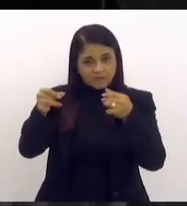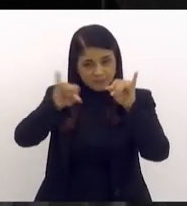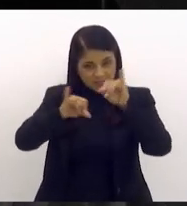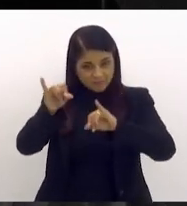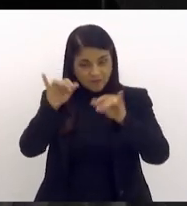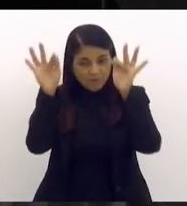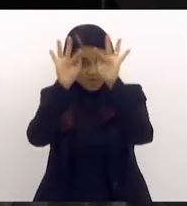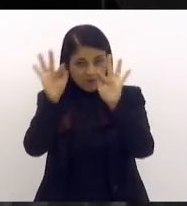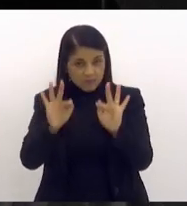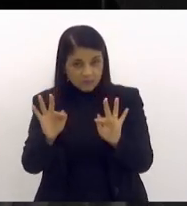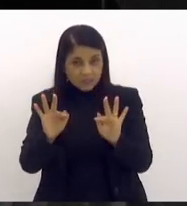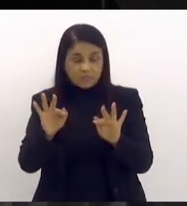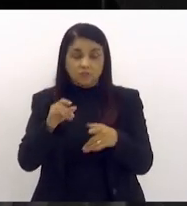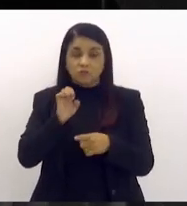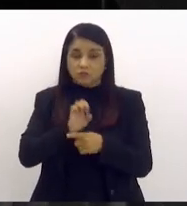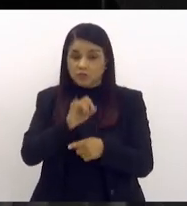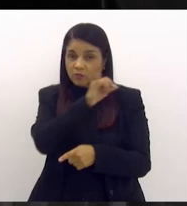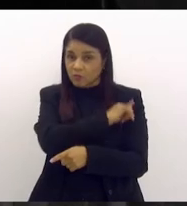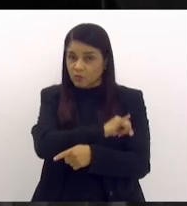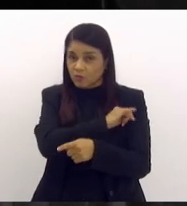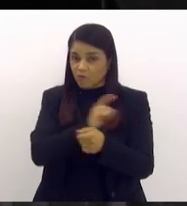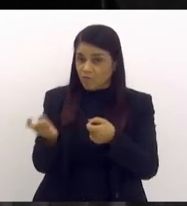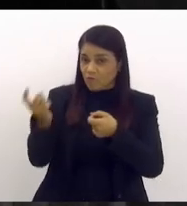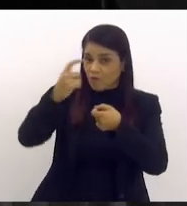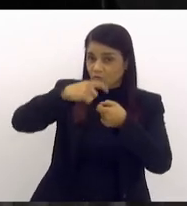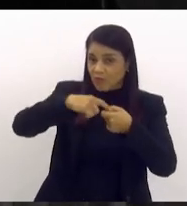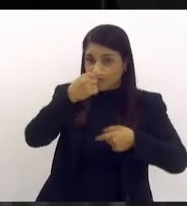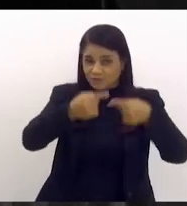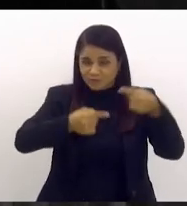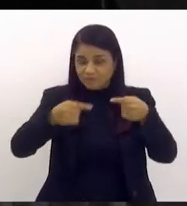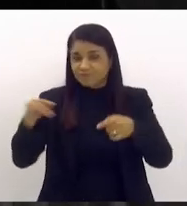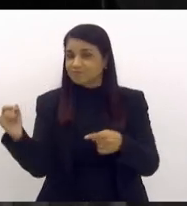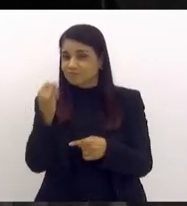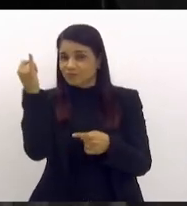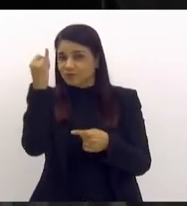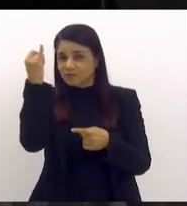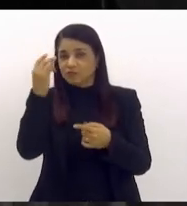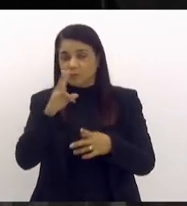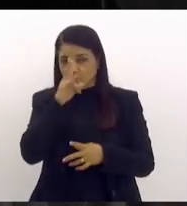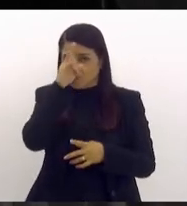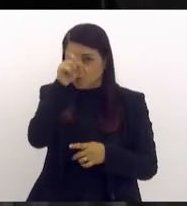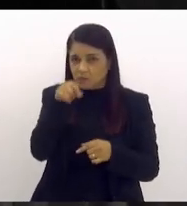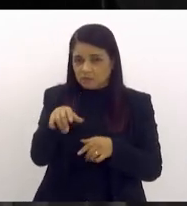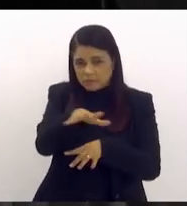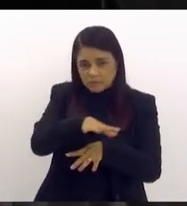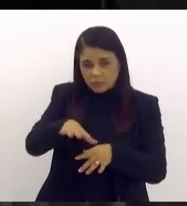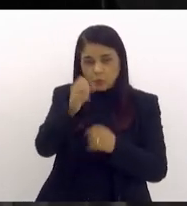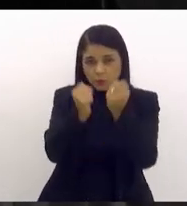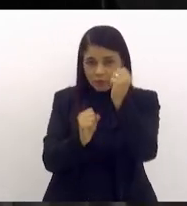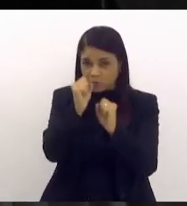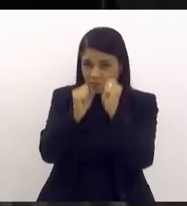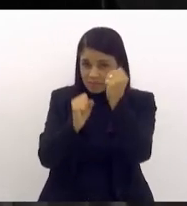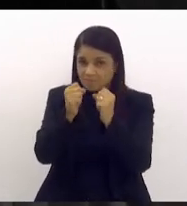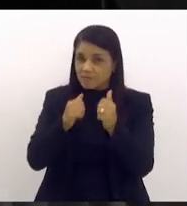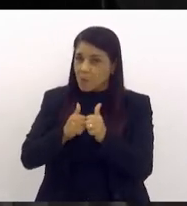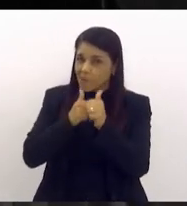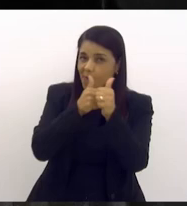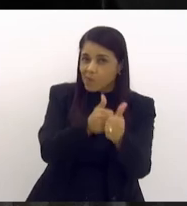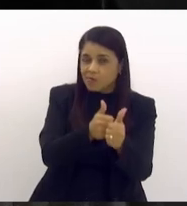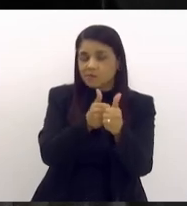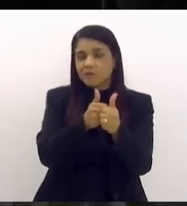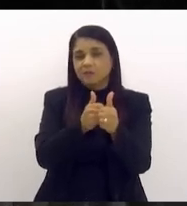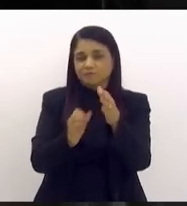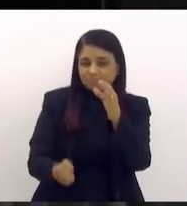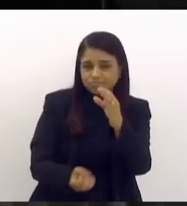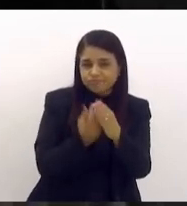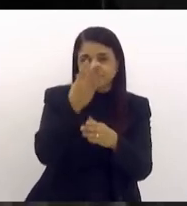pelo Rio de de Janeiro retomar uma discussão tão importante pro fortalecimento do setor industrial e do acompanhamento da instalação